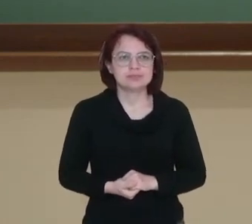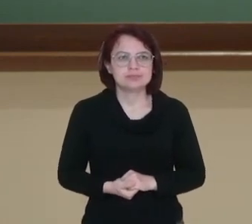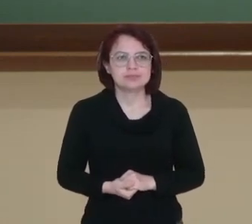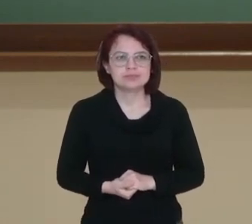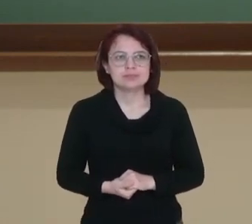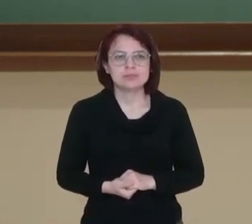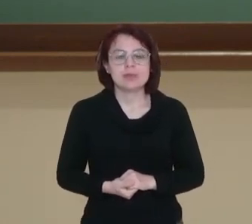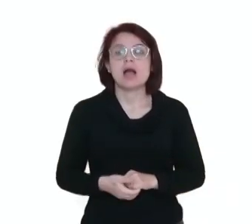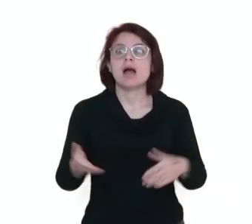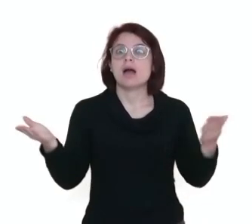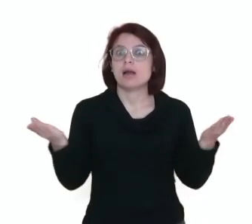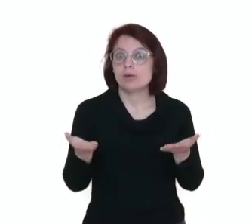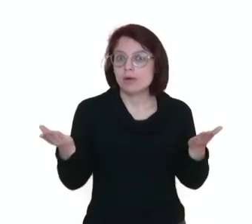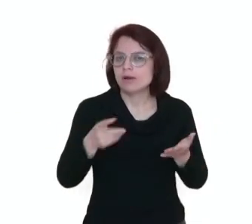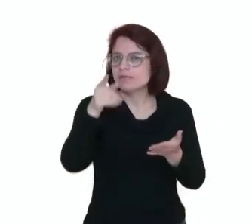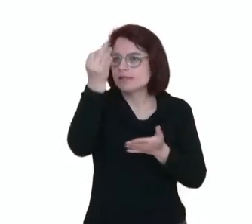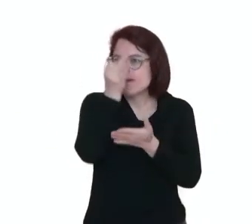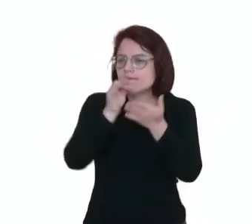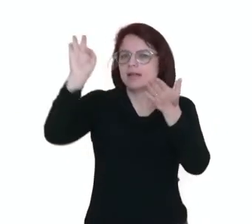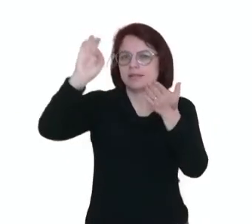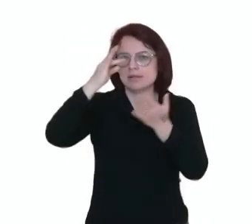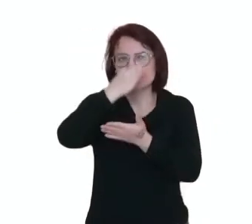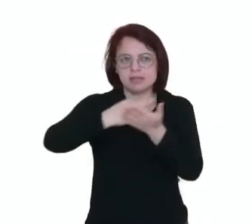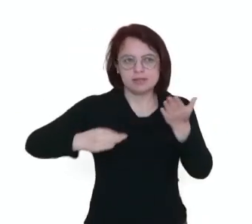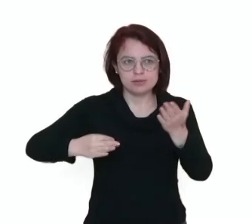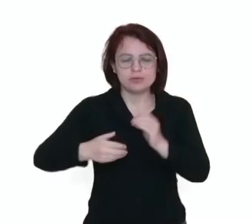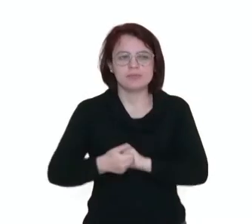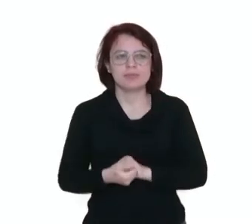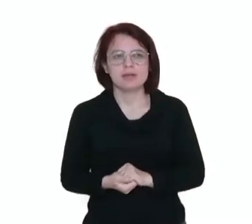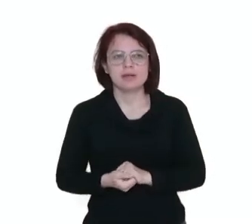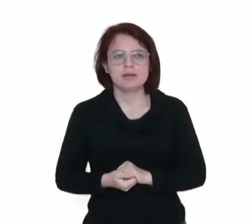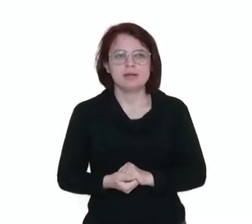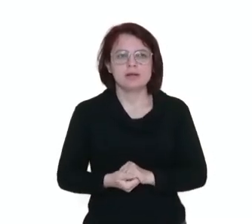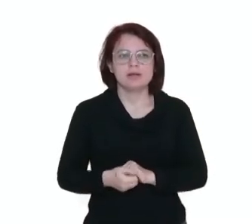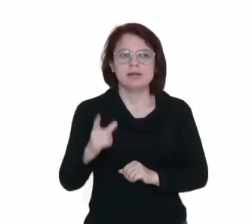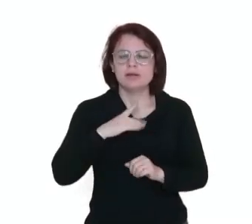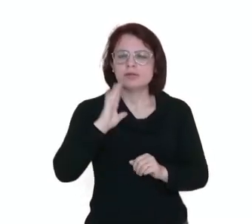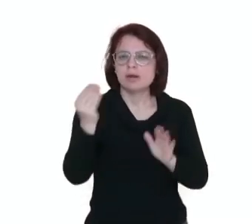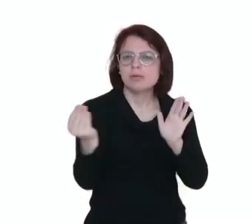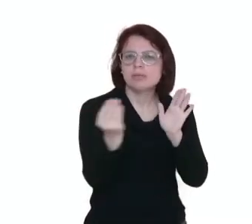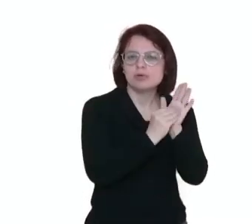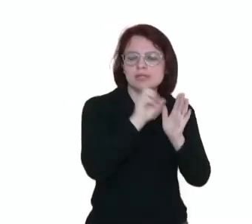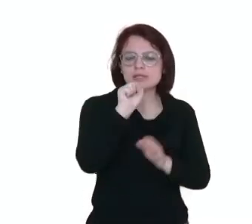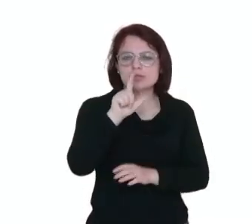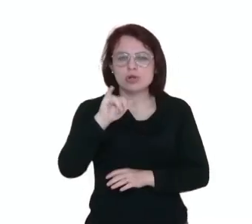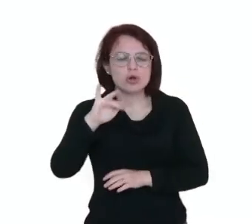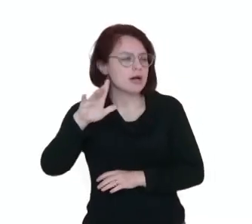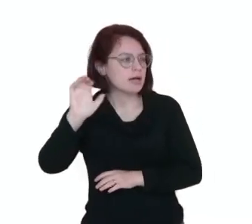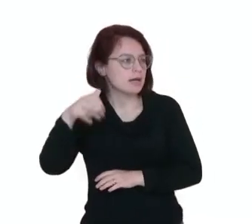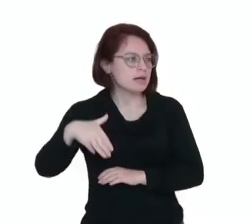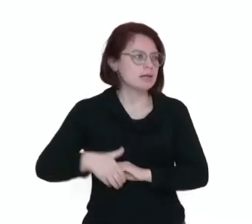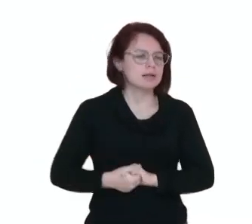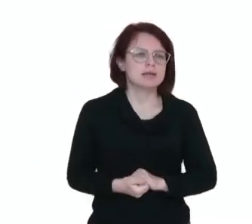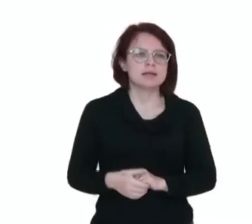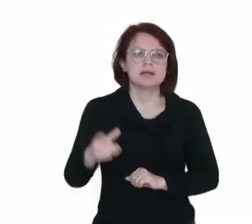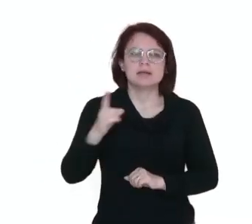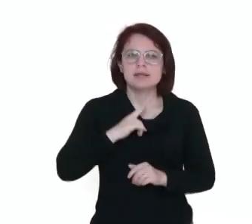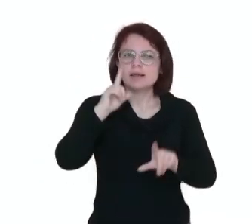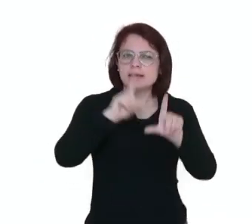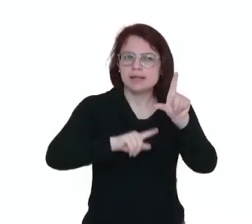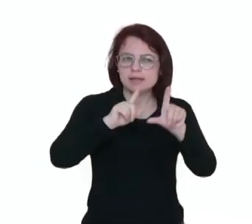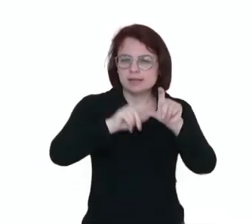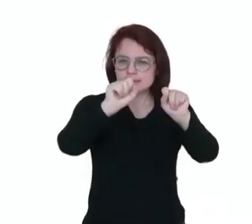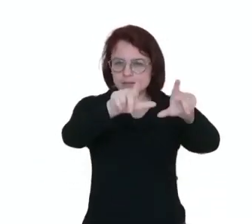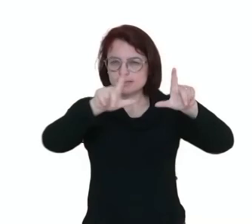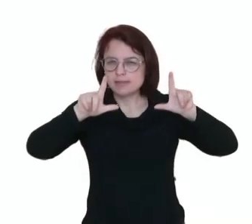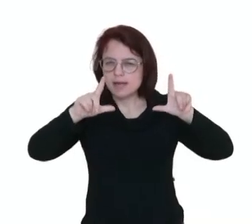Avalie o seu texto, né? Faça uma autoavaliação. Eu coloquei slogan, frase de efeito, o slogan tem letras de destaque,